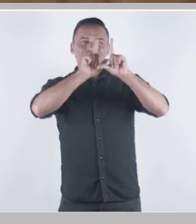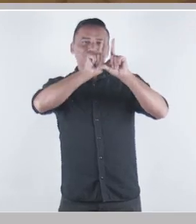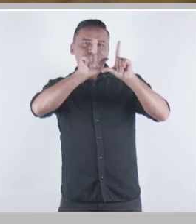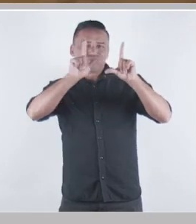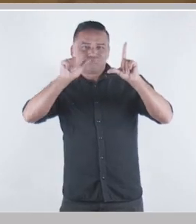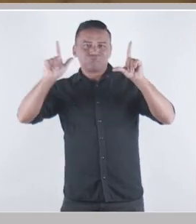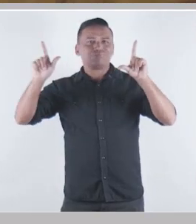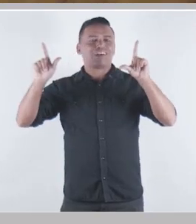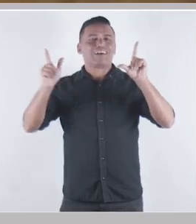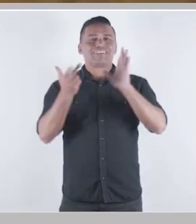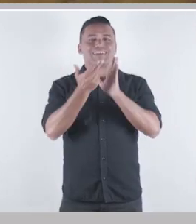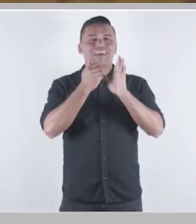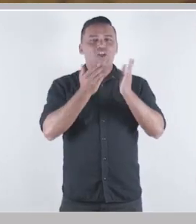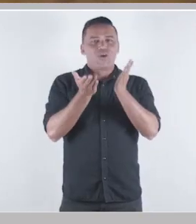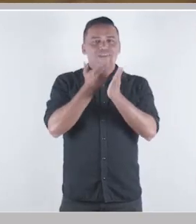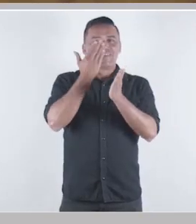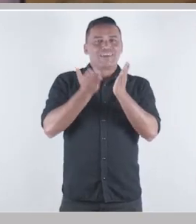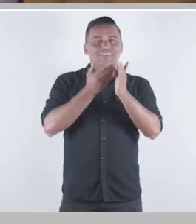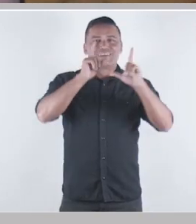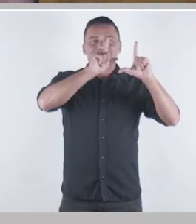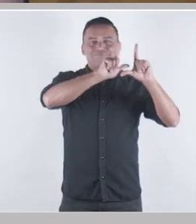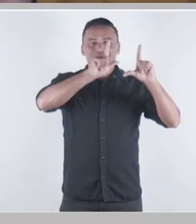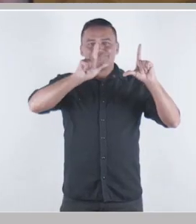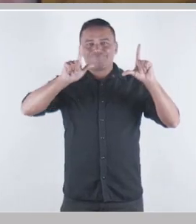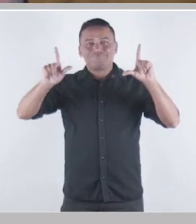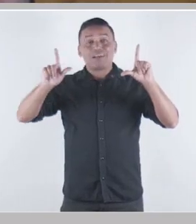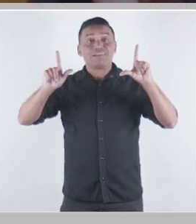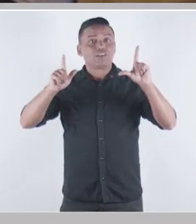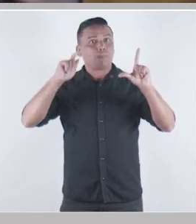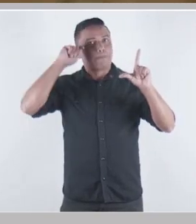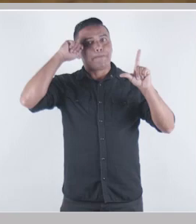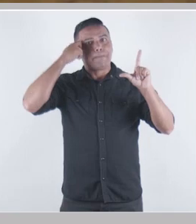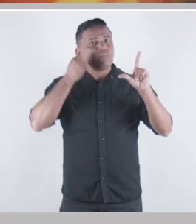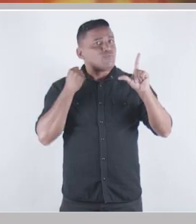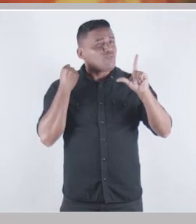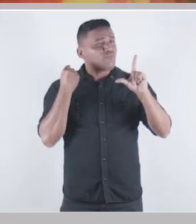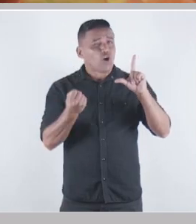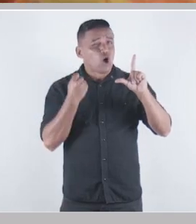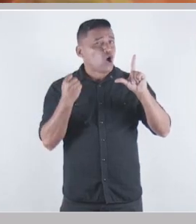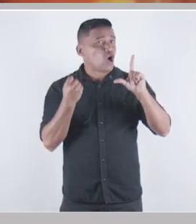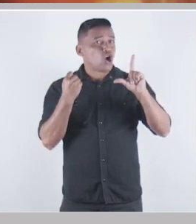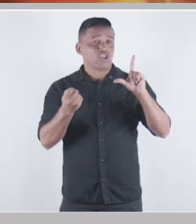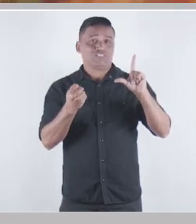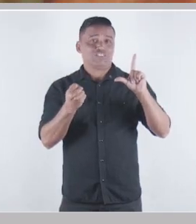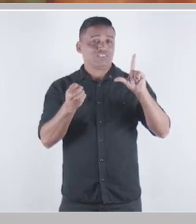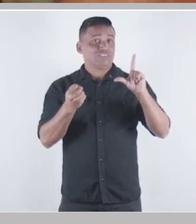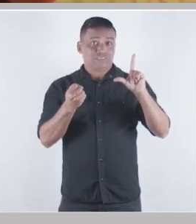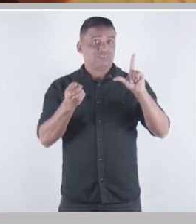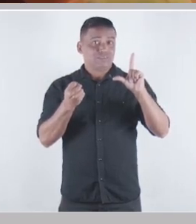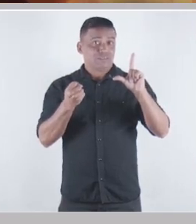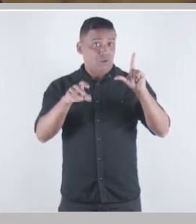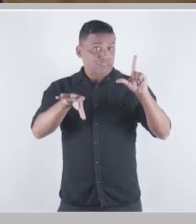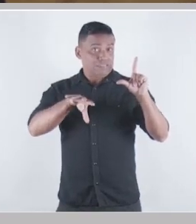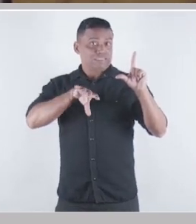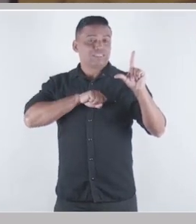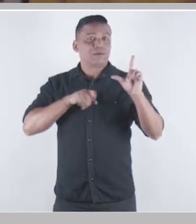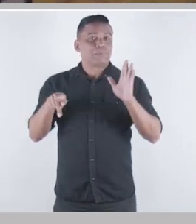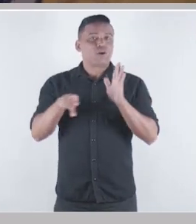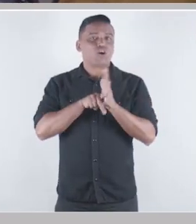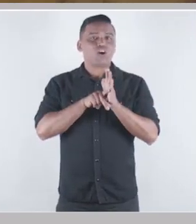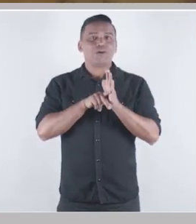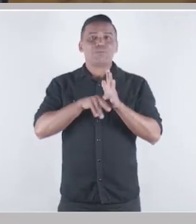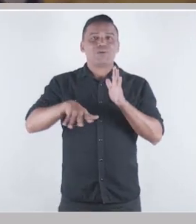assim, essa questão do preto forte, assim. Foi bastante herdado, assim, dos mangás